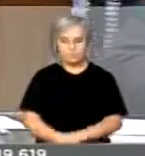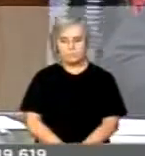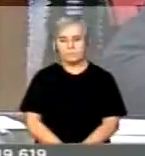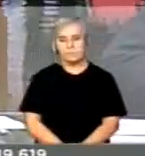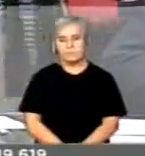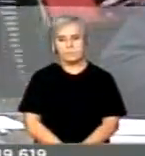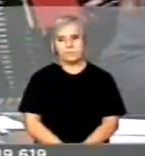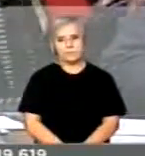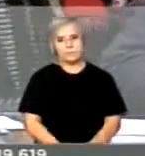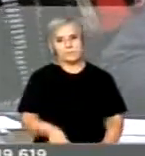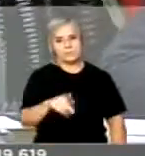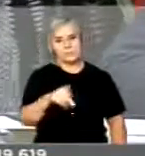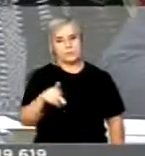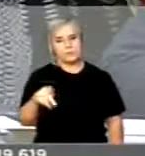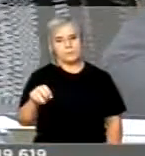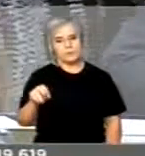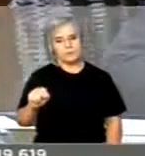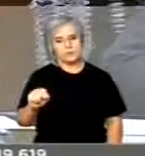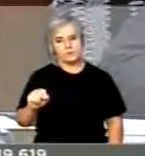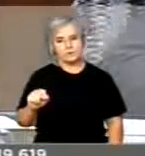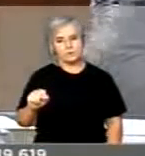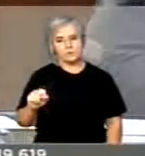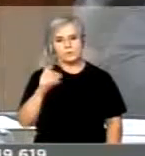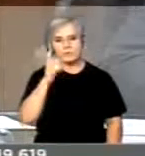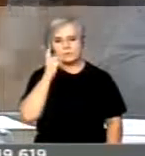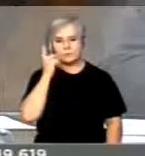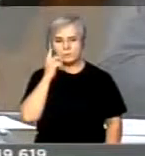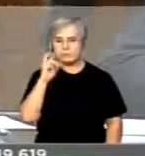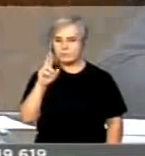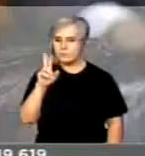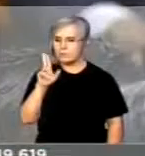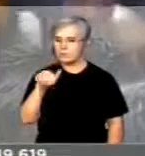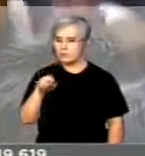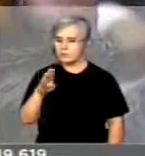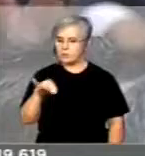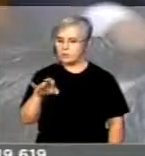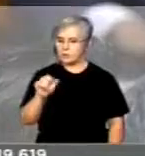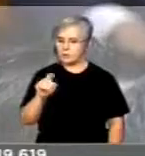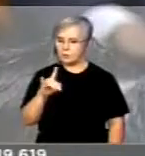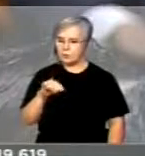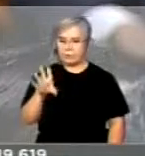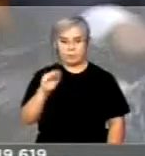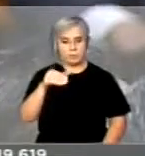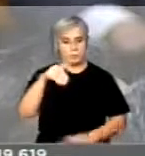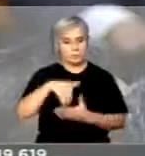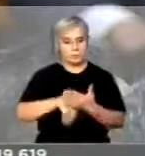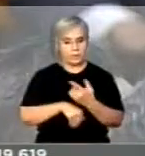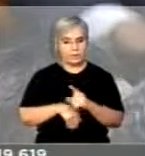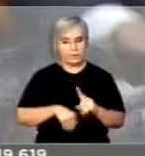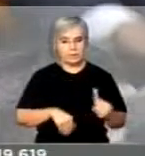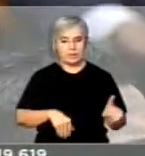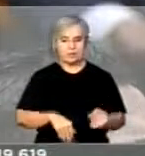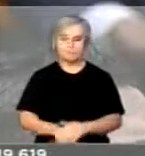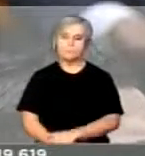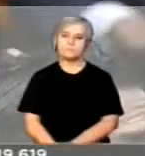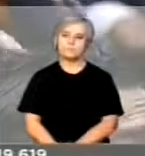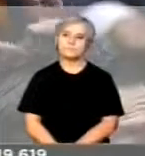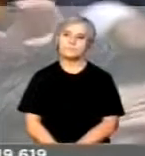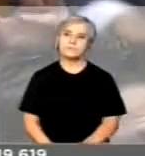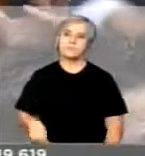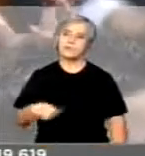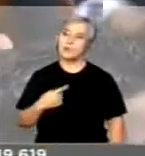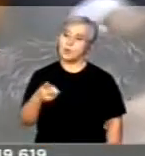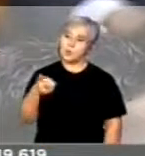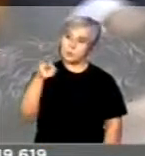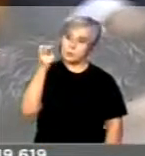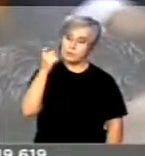PCdoB sim, como vota o PPS, deputado Rubens Bueno? Bancada do PPS vota não, e aqui ouvindo os discursos de há pouco, percebemos que se